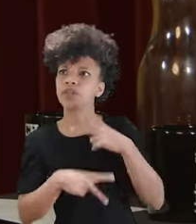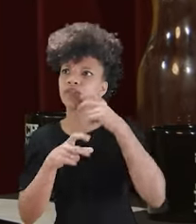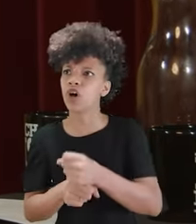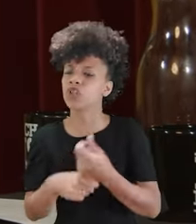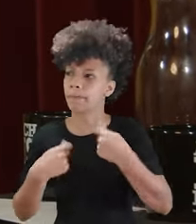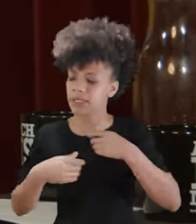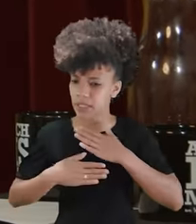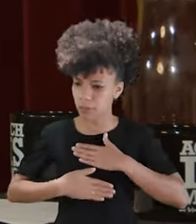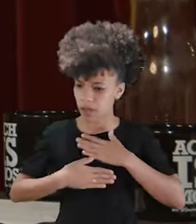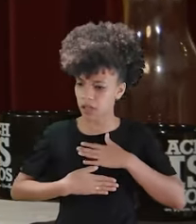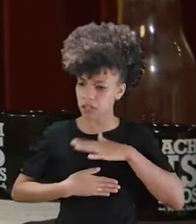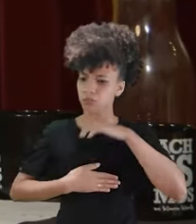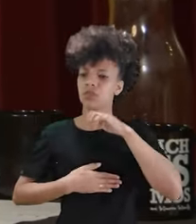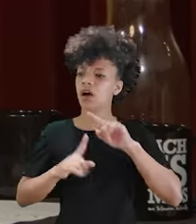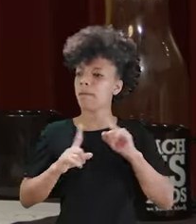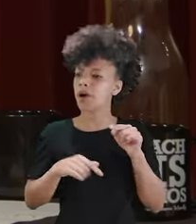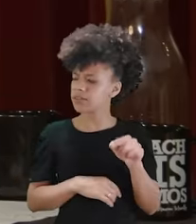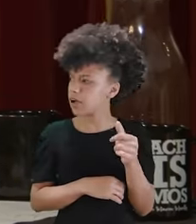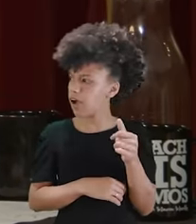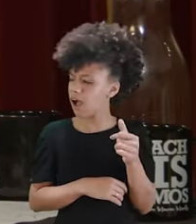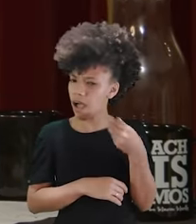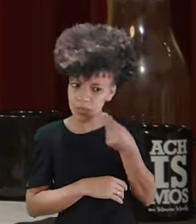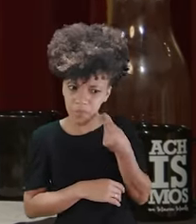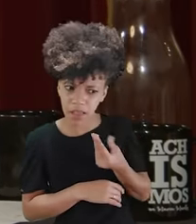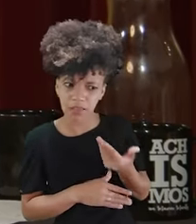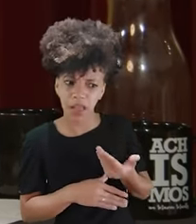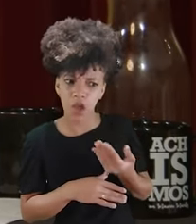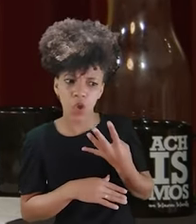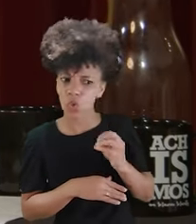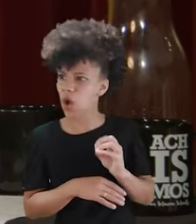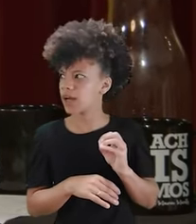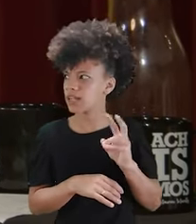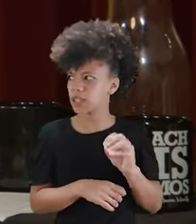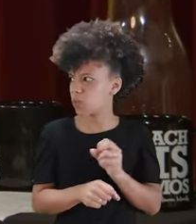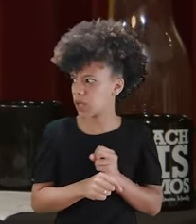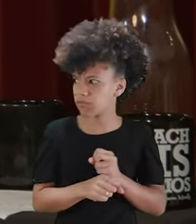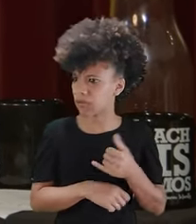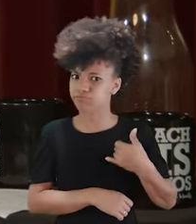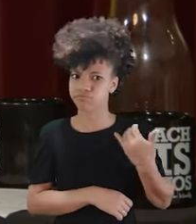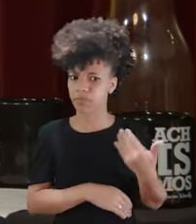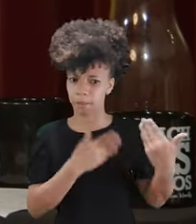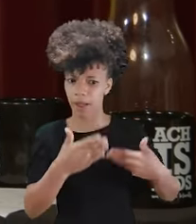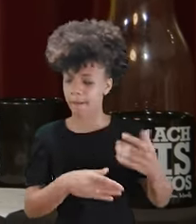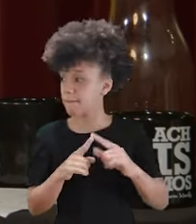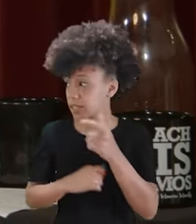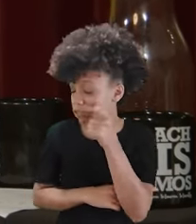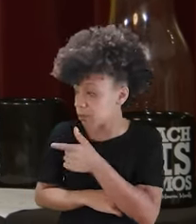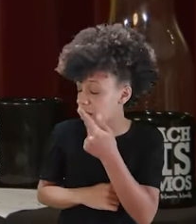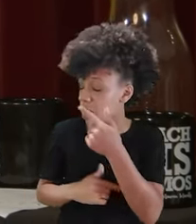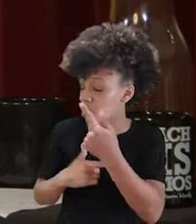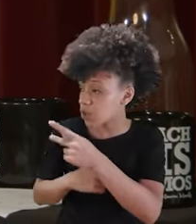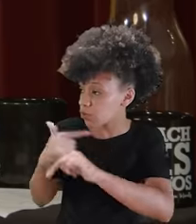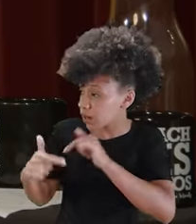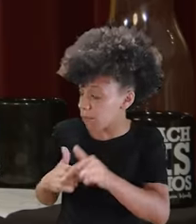Valeu há 40 50 anos EA minha admiração pelo seu trabalho ela vem nesse lugar de eu tenho muito aprender com uma pessoa que